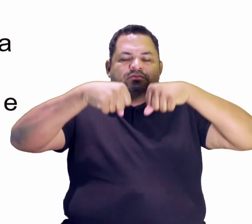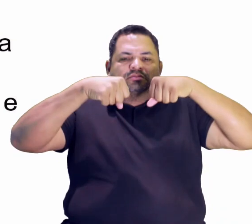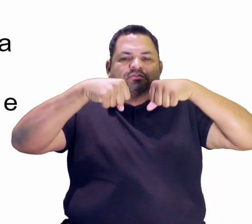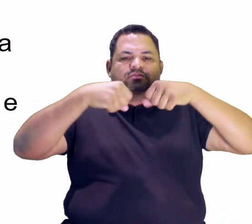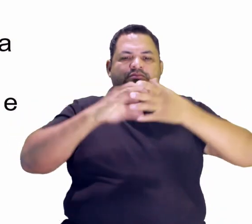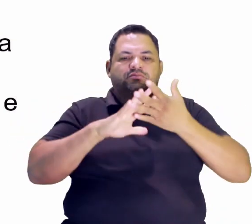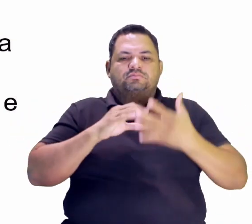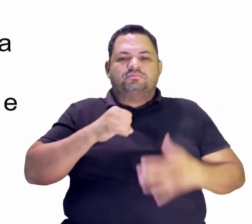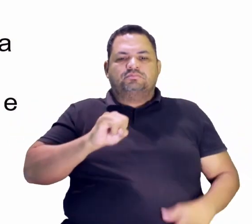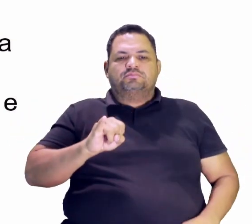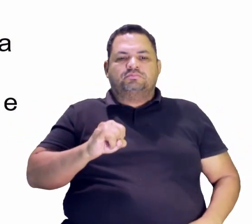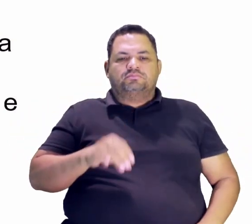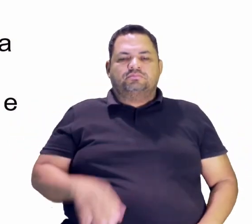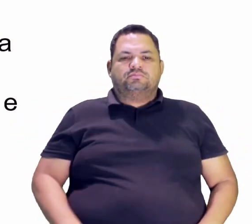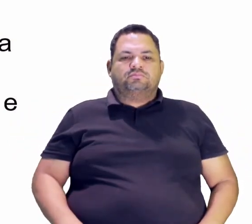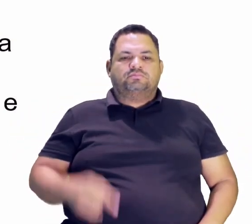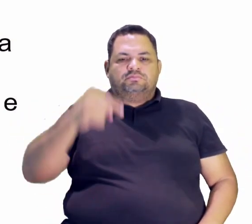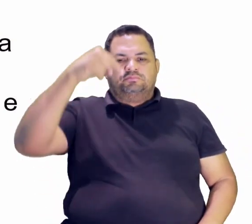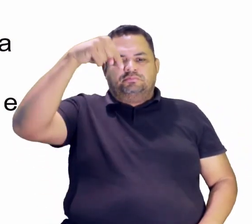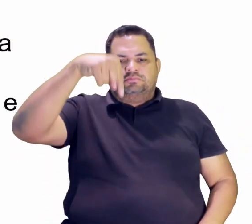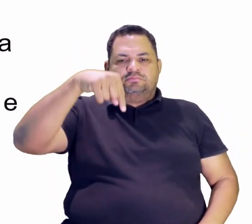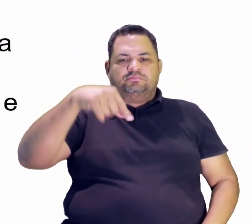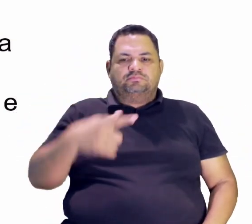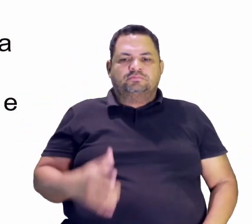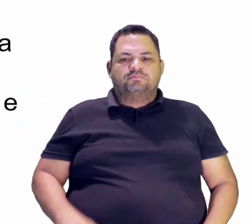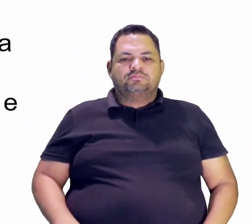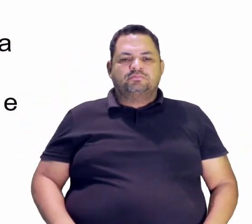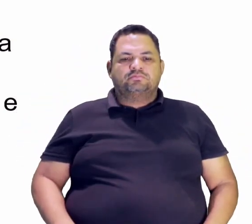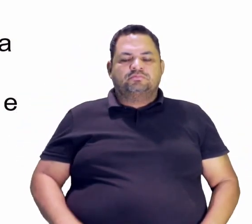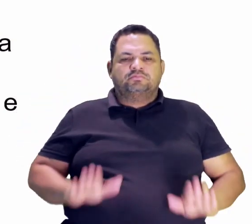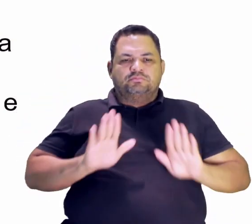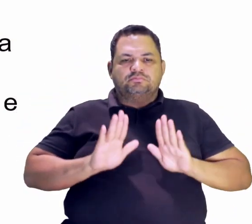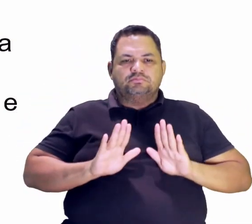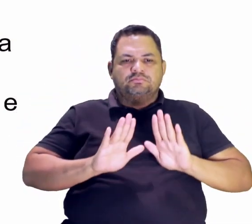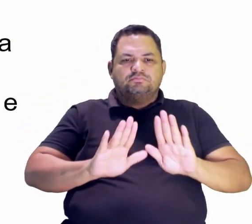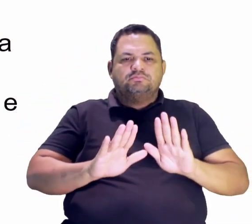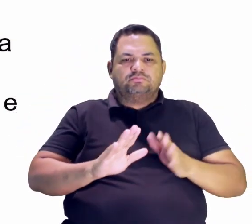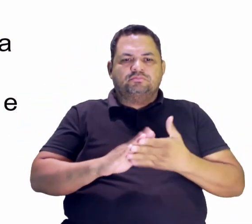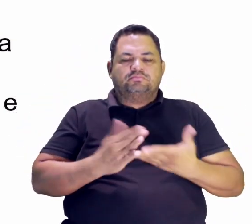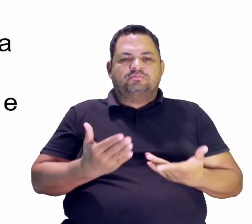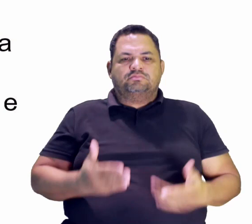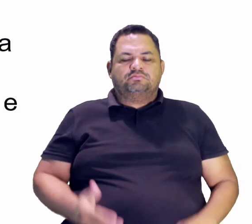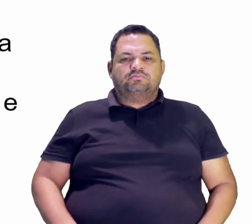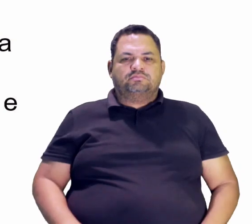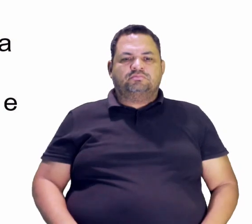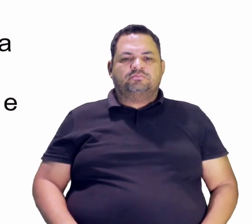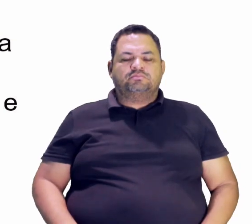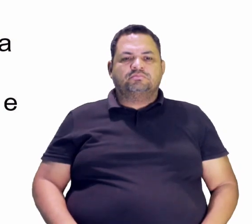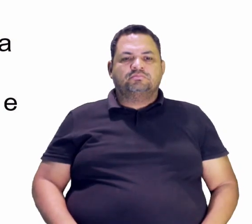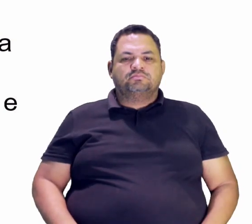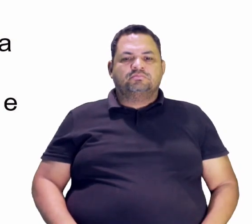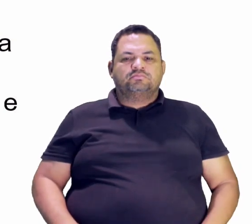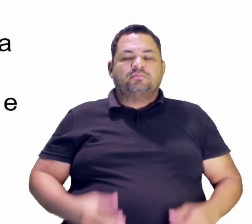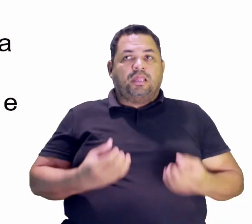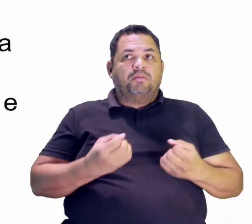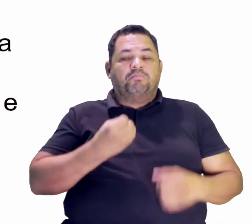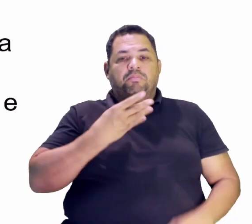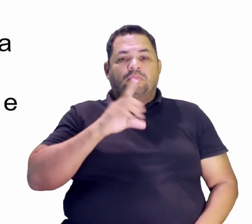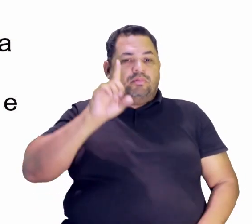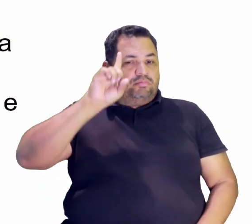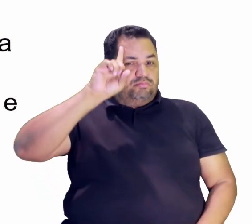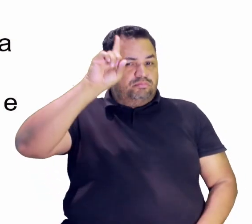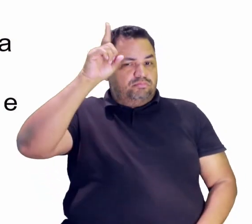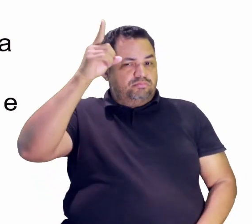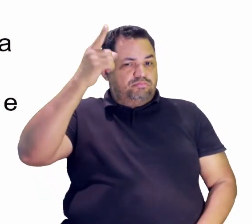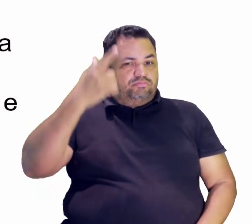Se eu tivesse colocado a seta para baixo, ele estaria empurrando o carrinho, né? Então tudo isso me dá uma boa ideia. Quando eu